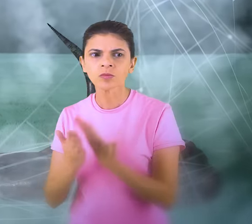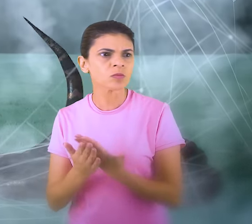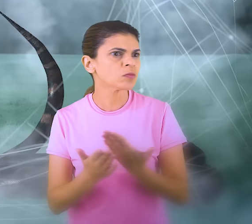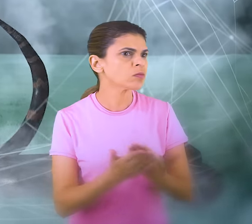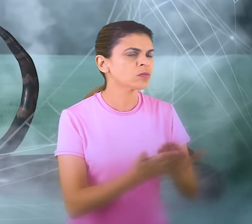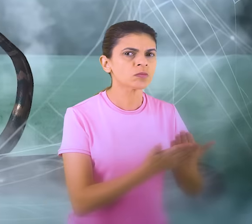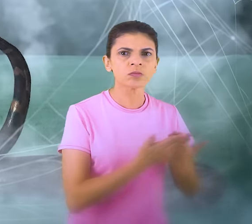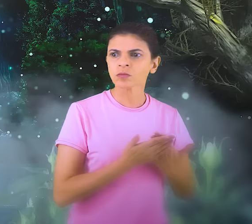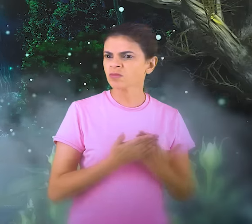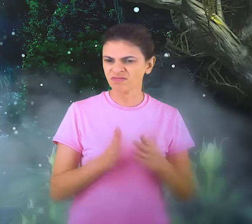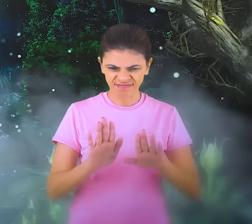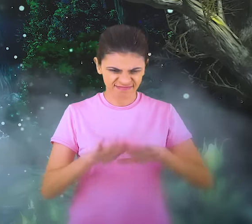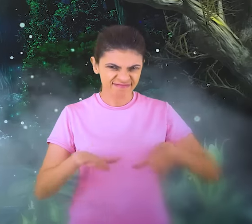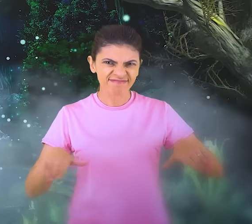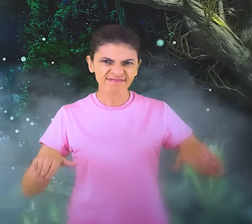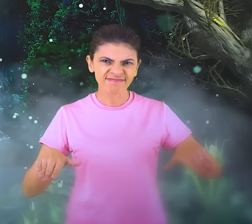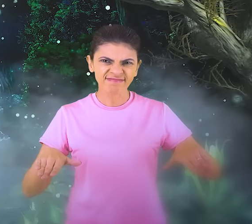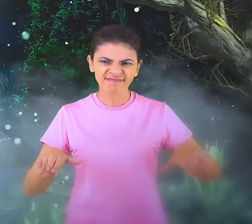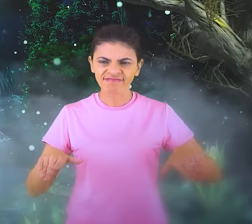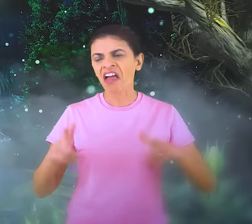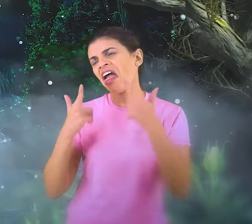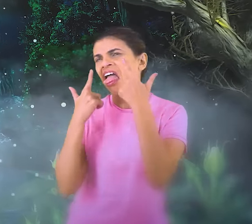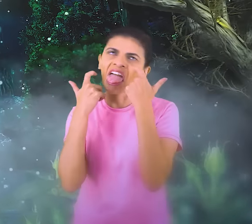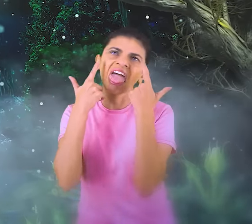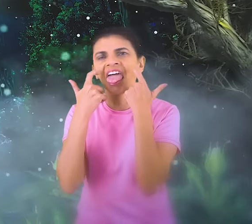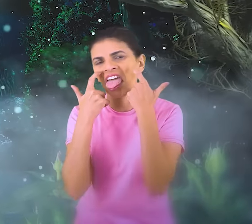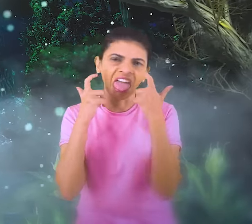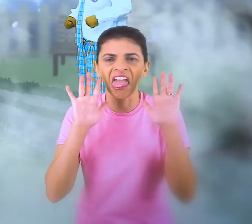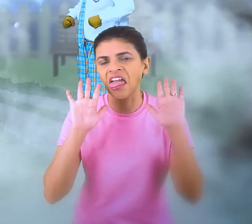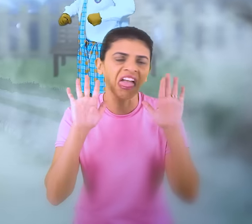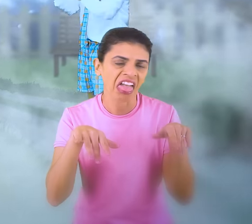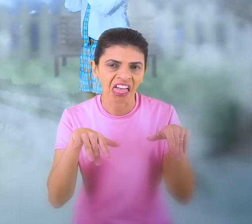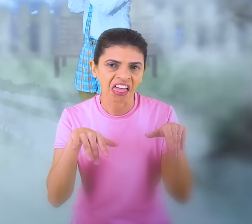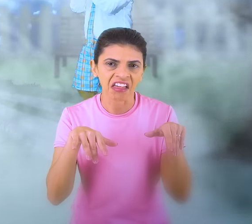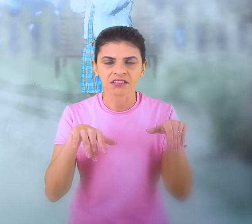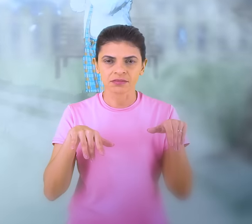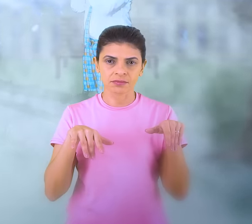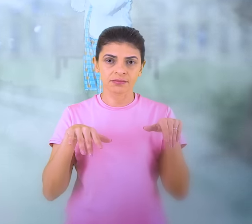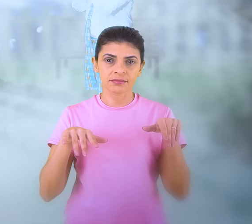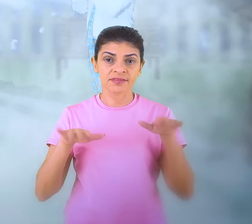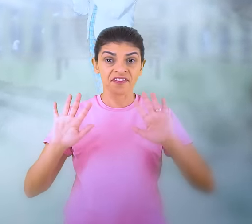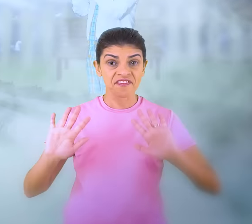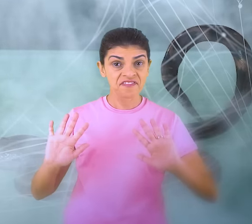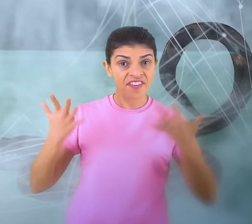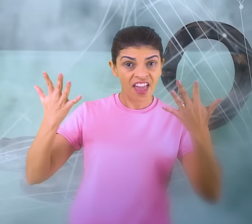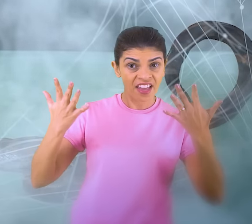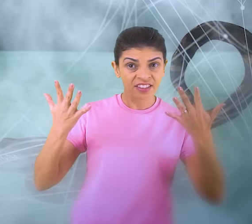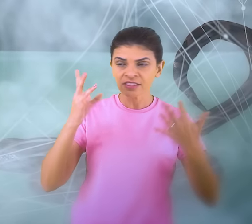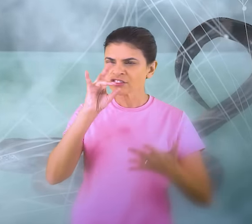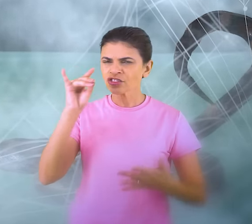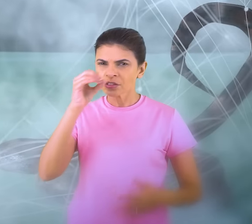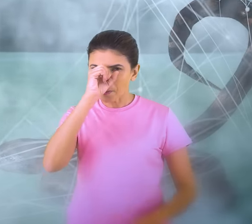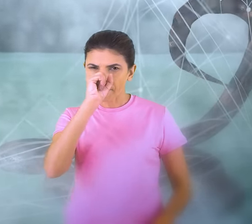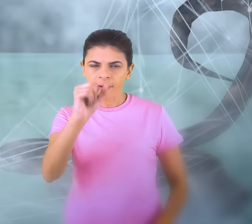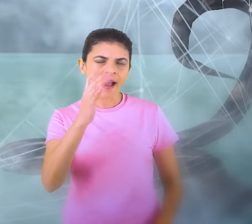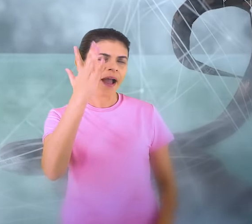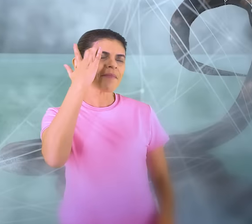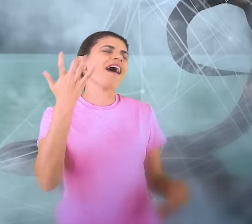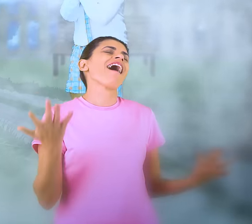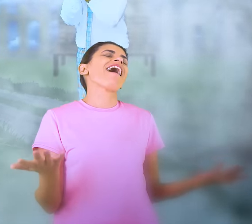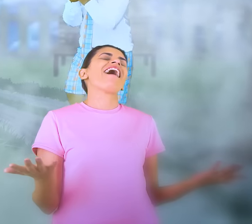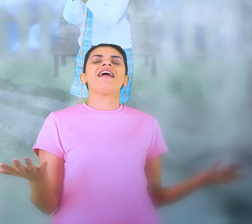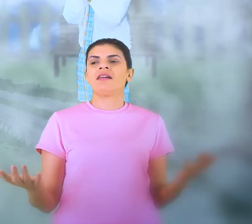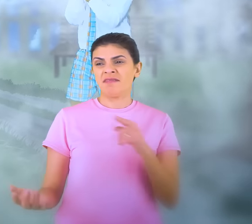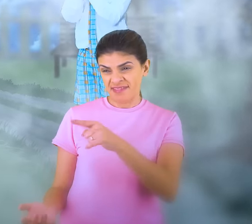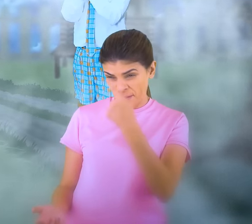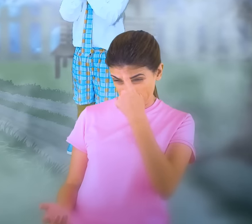nessa escola, pirralhos irão chorar. A festa do Dia das Bruxas será amanhã.